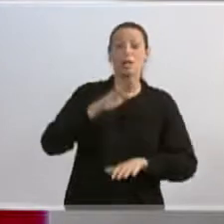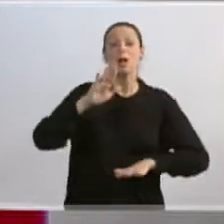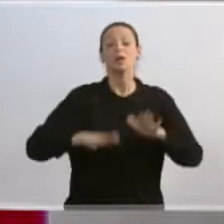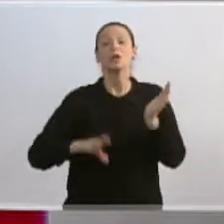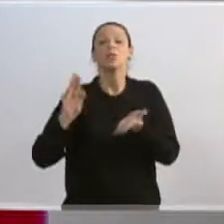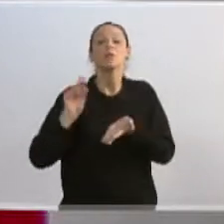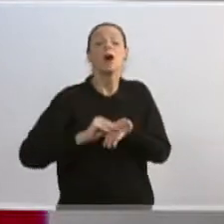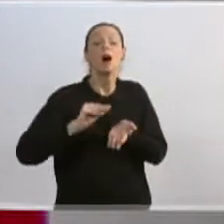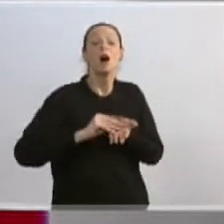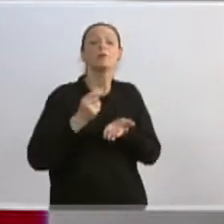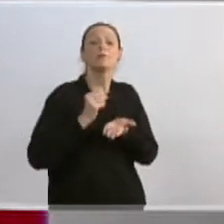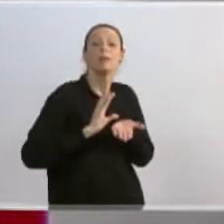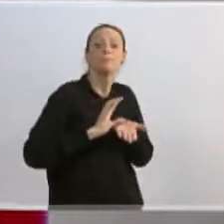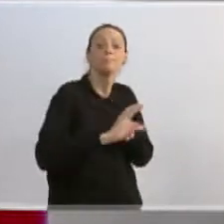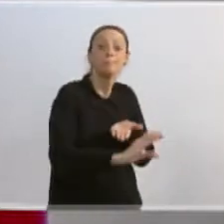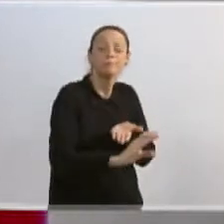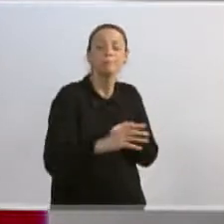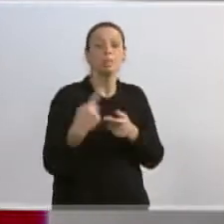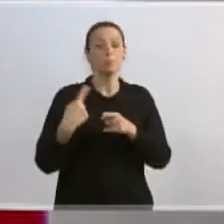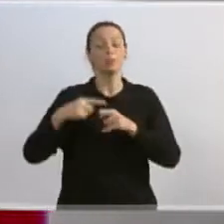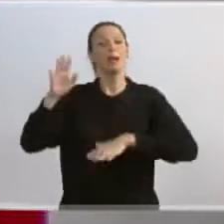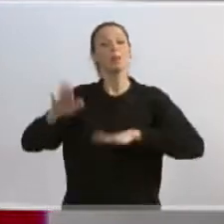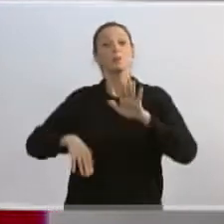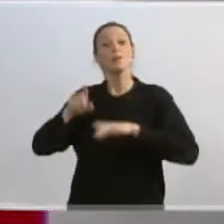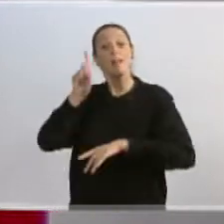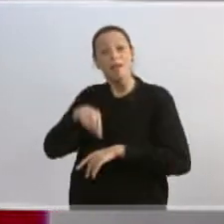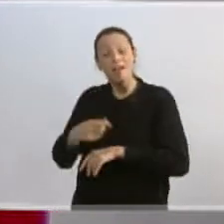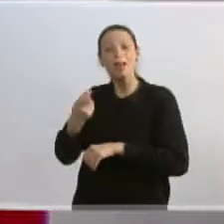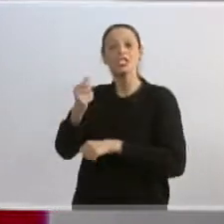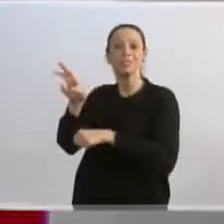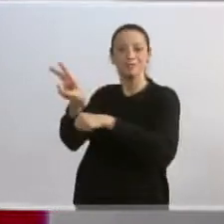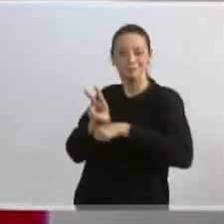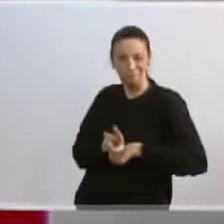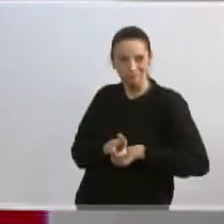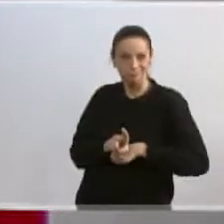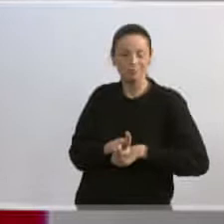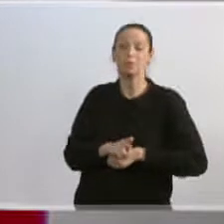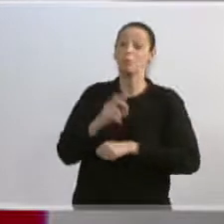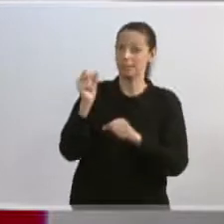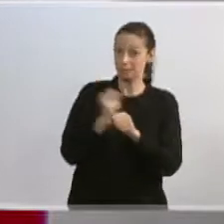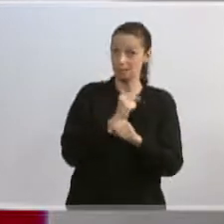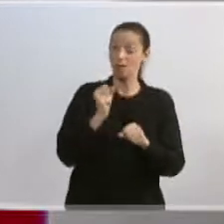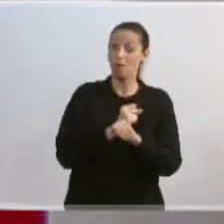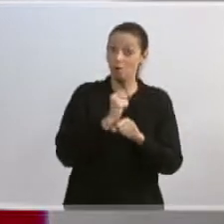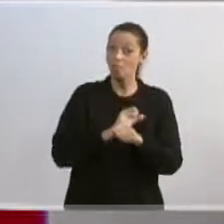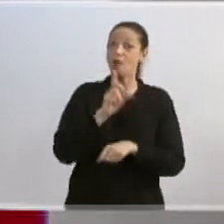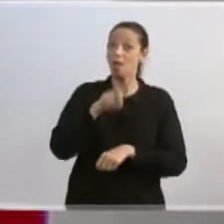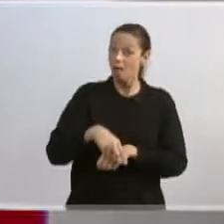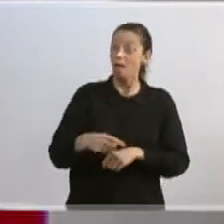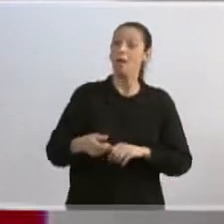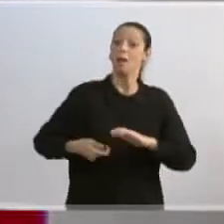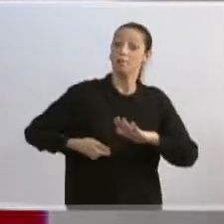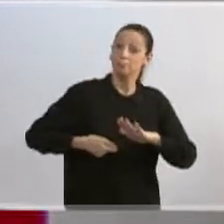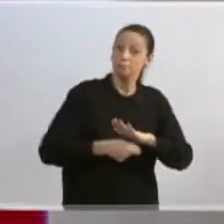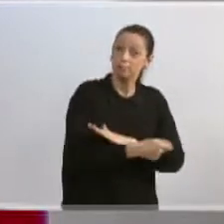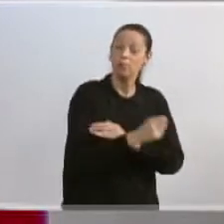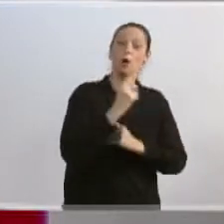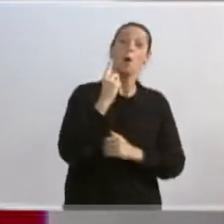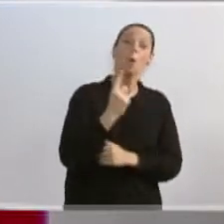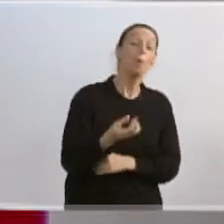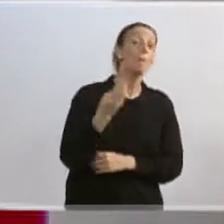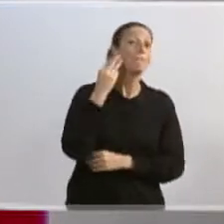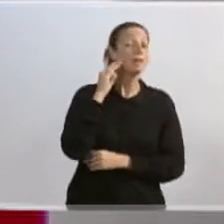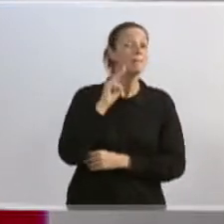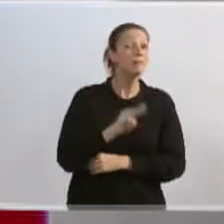quando é fonte de financiamento por exemplo essa devemos reconhecer aqui foram investidos 1 milhão de reais